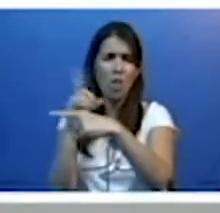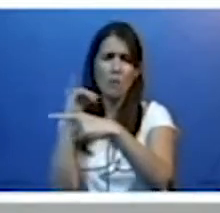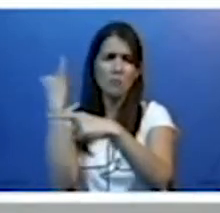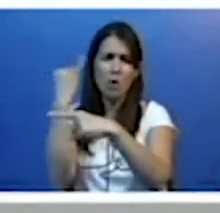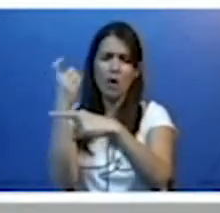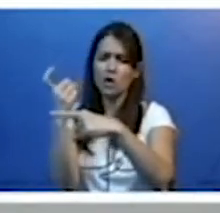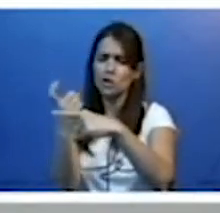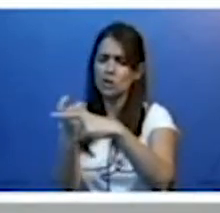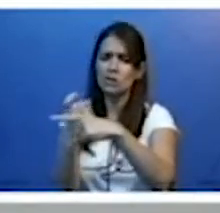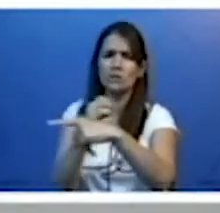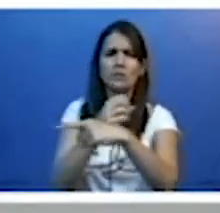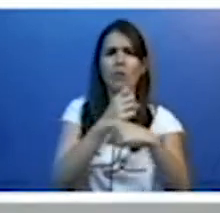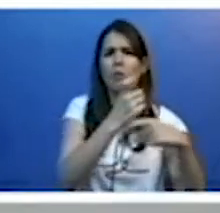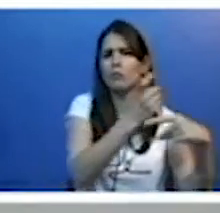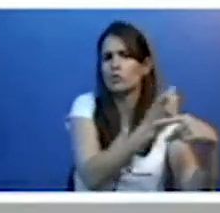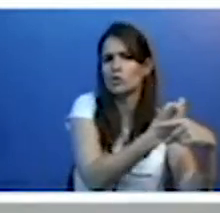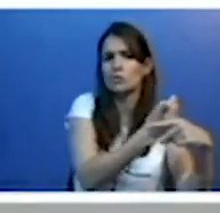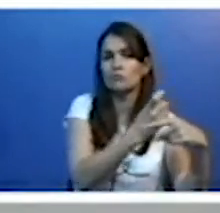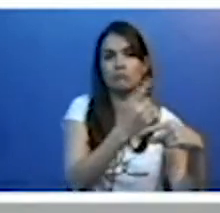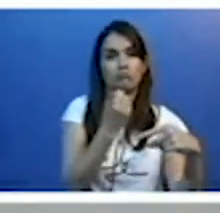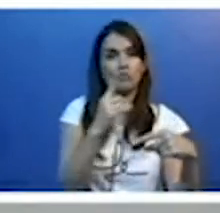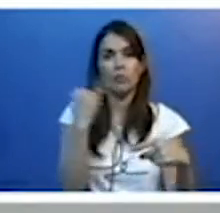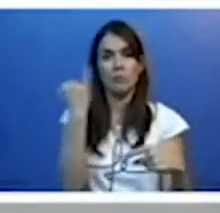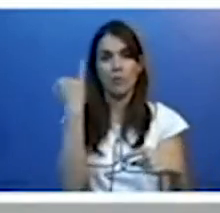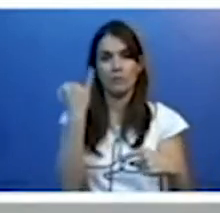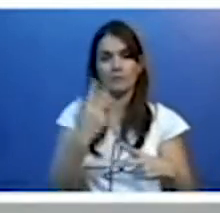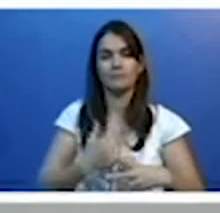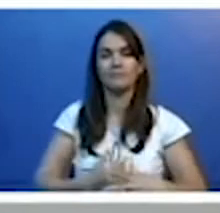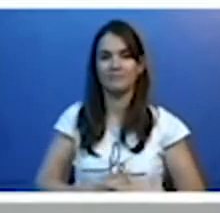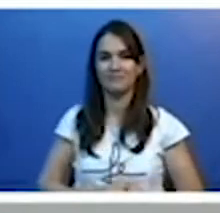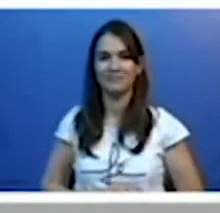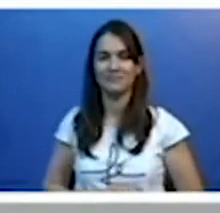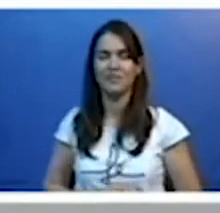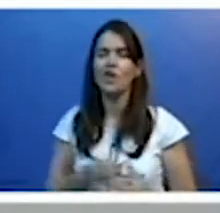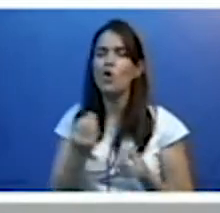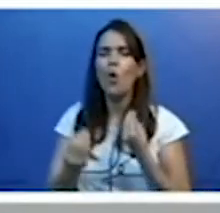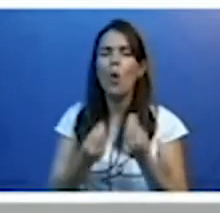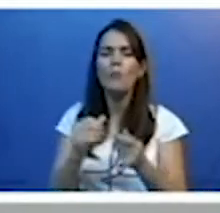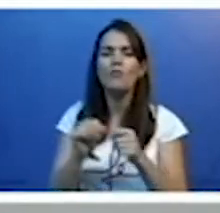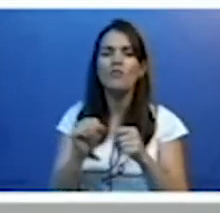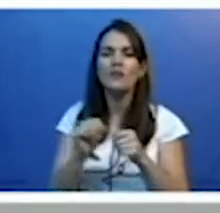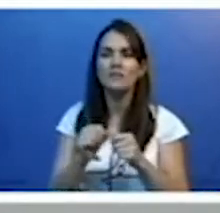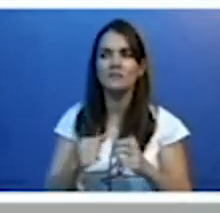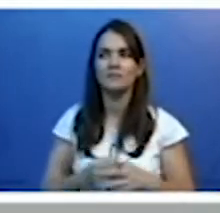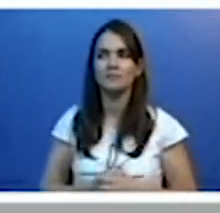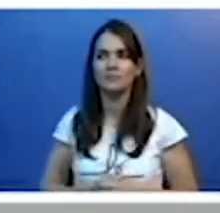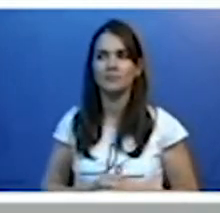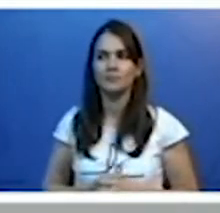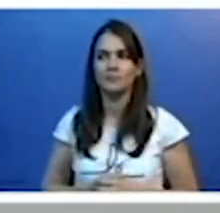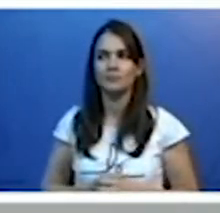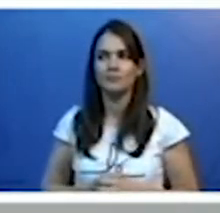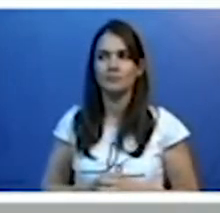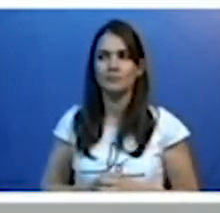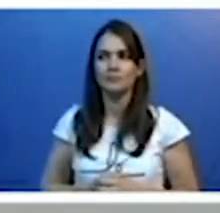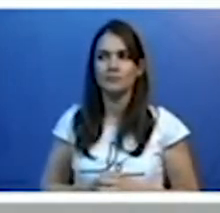importância. Ok? Como que a gente resolve isso aqui agora? De cá,